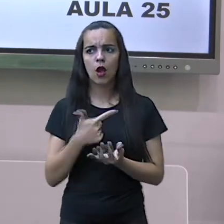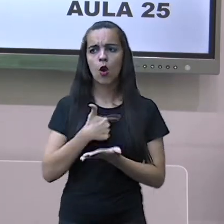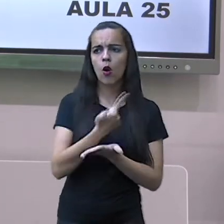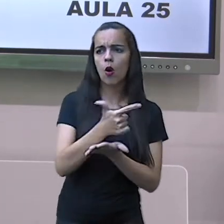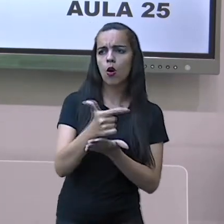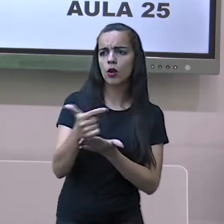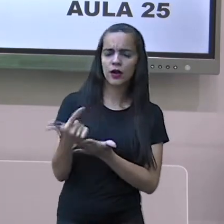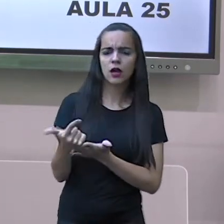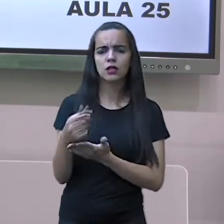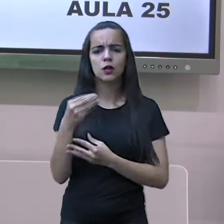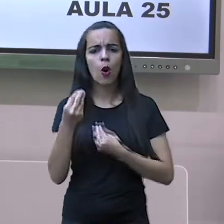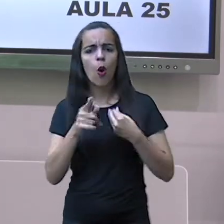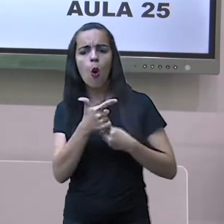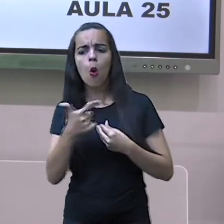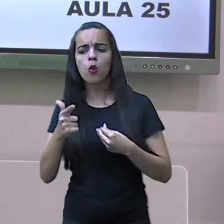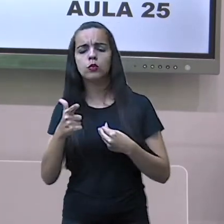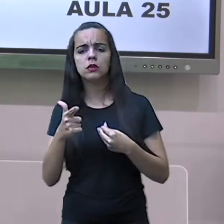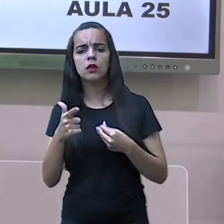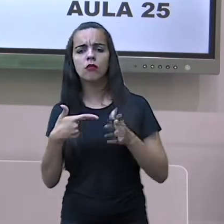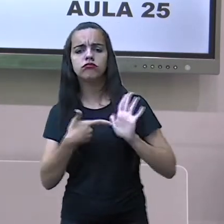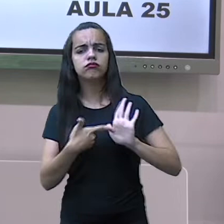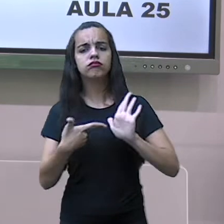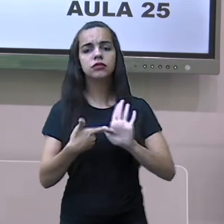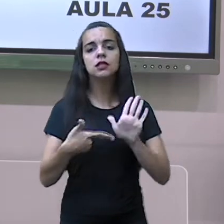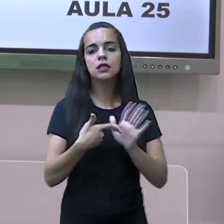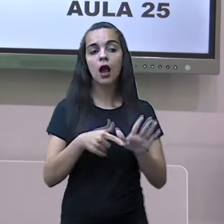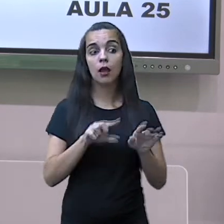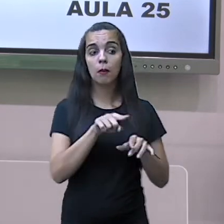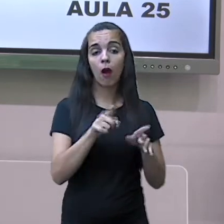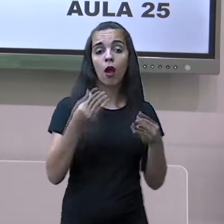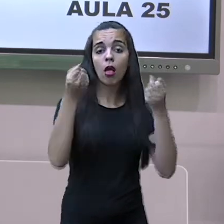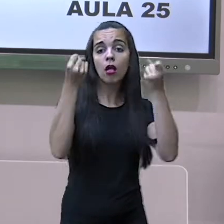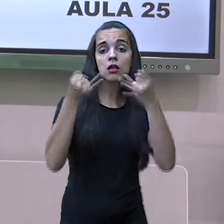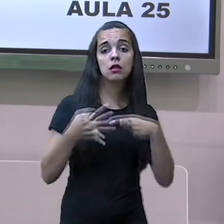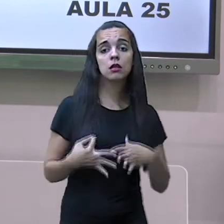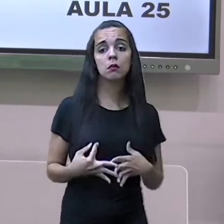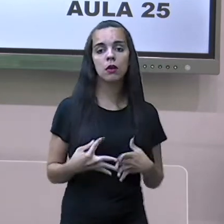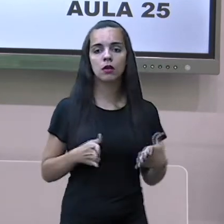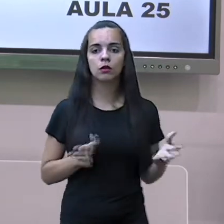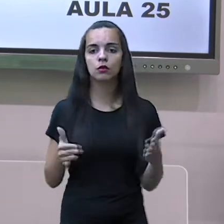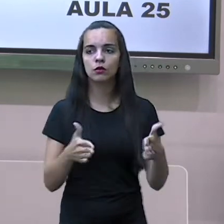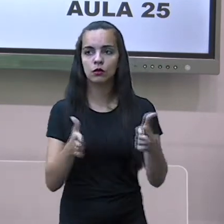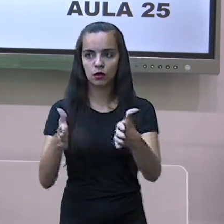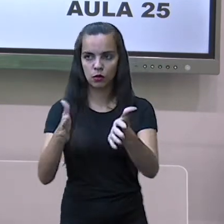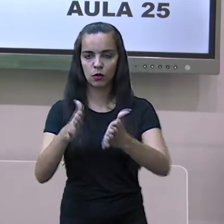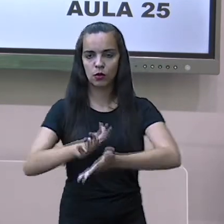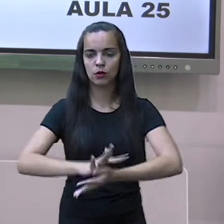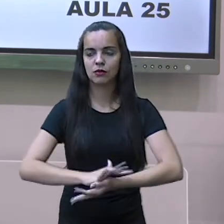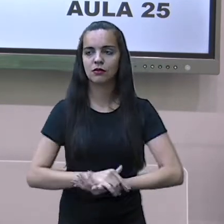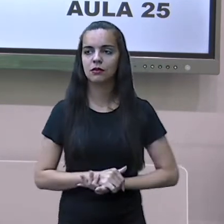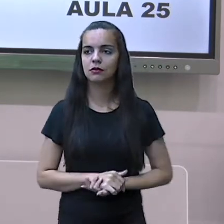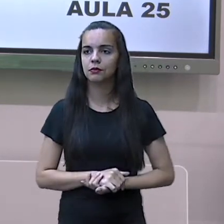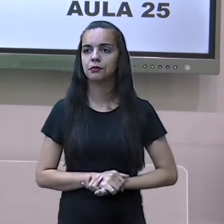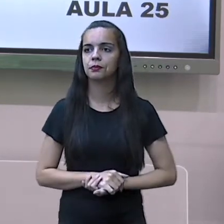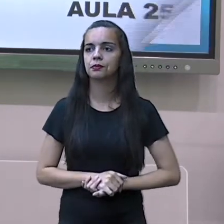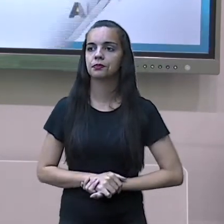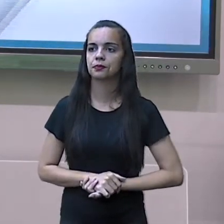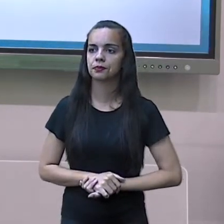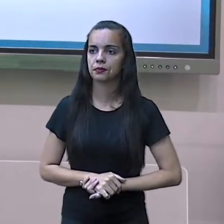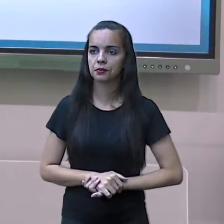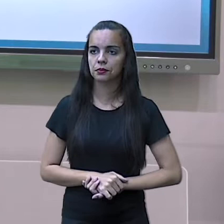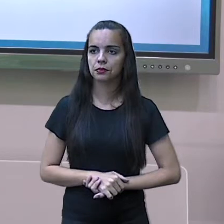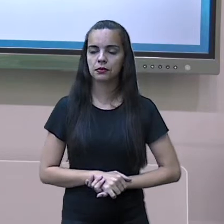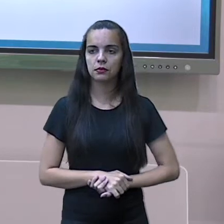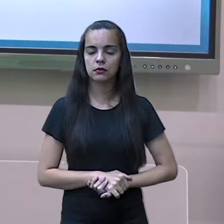outras especificidades que vão determinar os tipos de rios. Tranquilo?